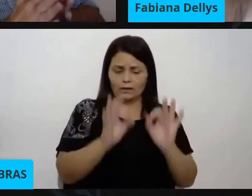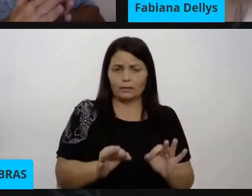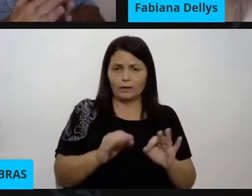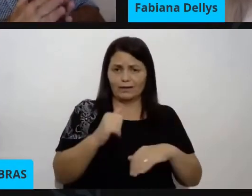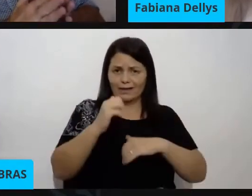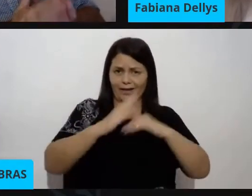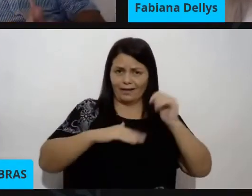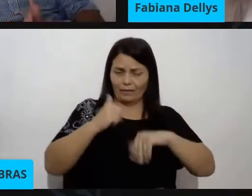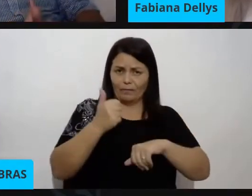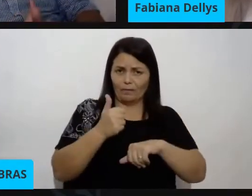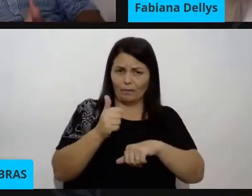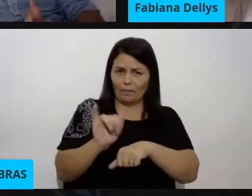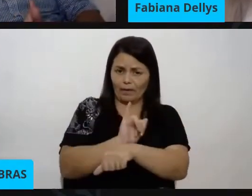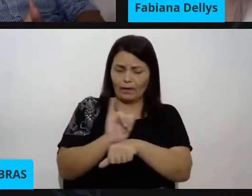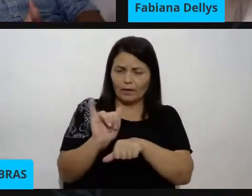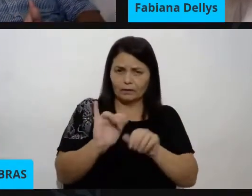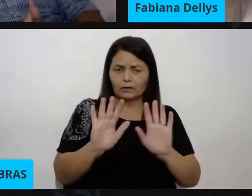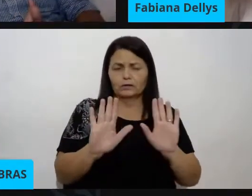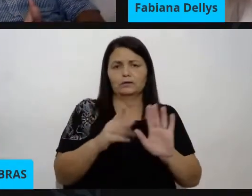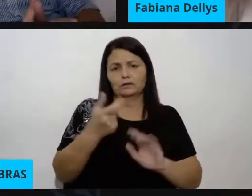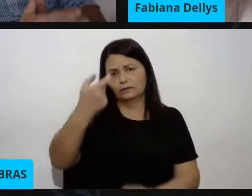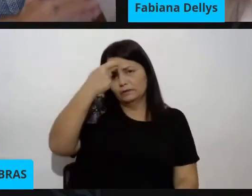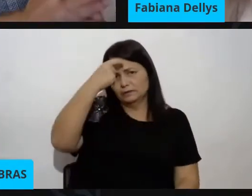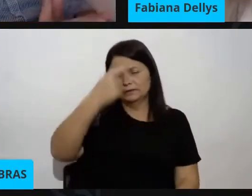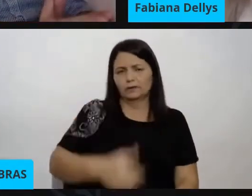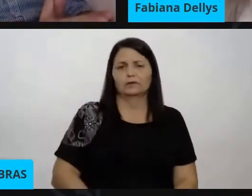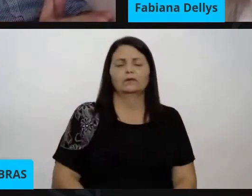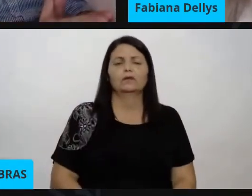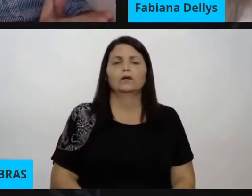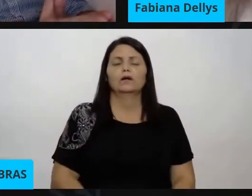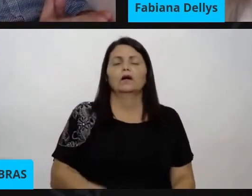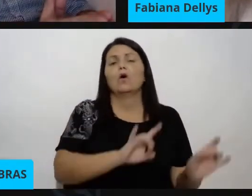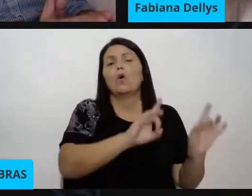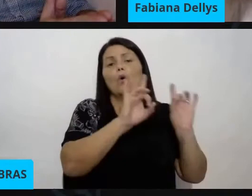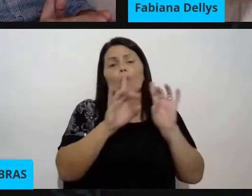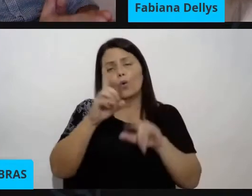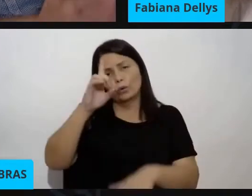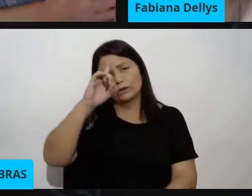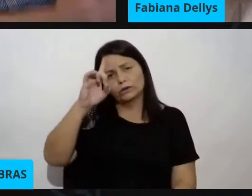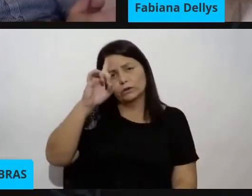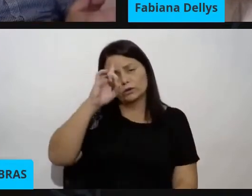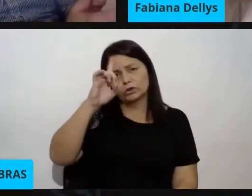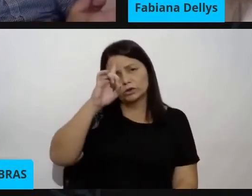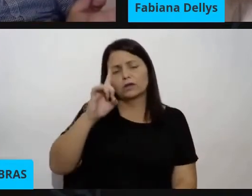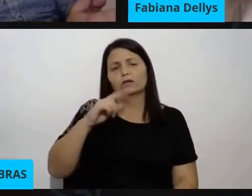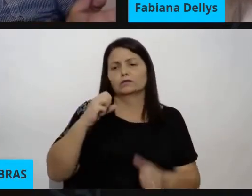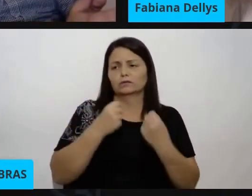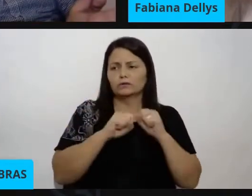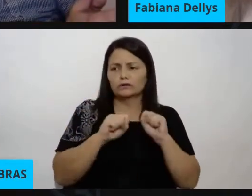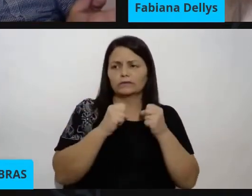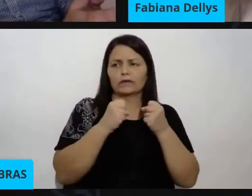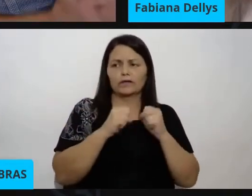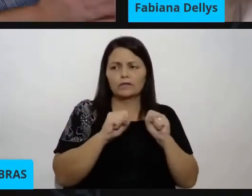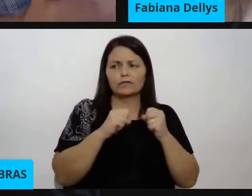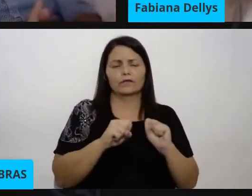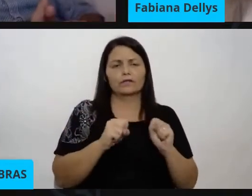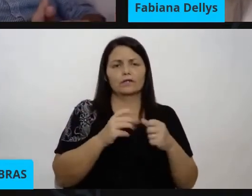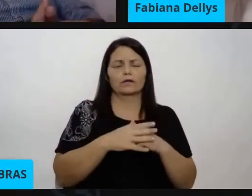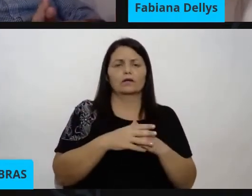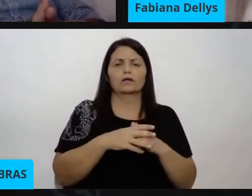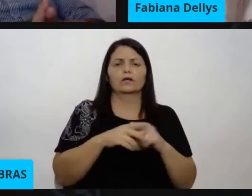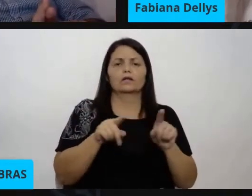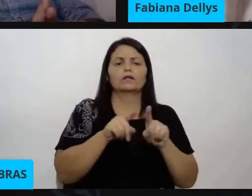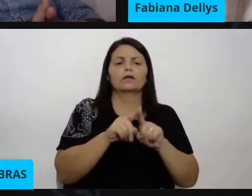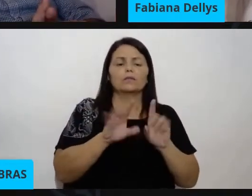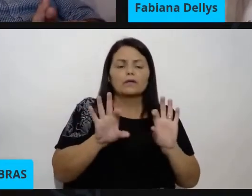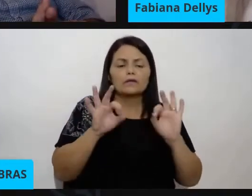estratégia racional muito útil é rotina, atividade física e atividades em